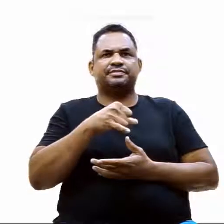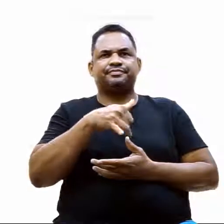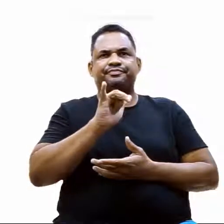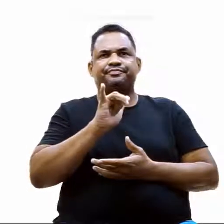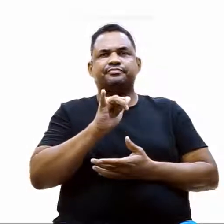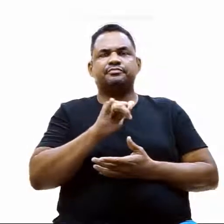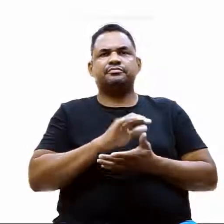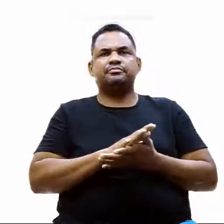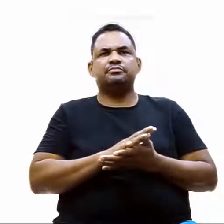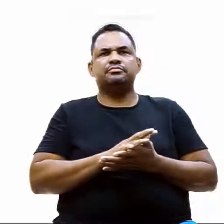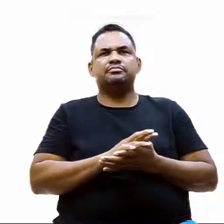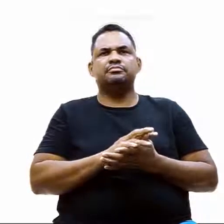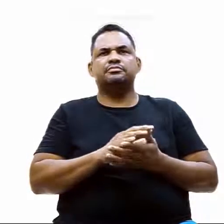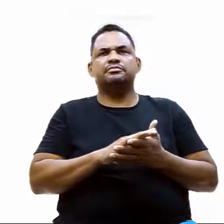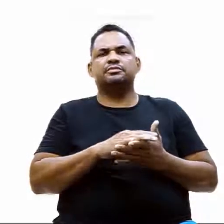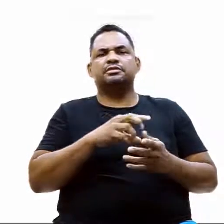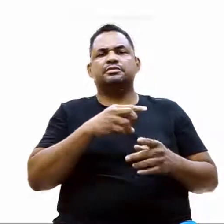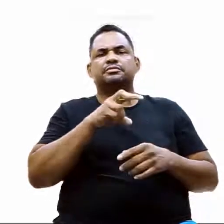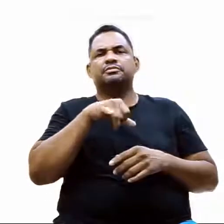a Z.